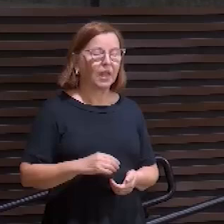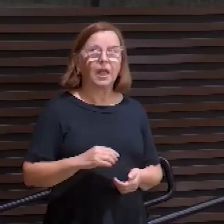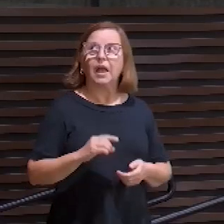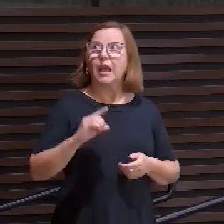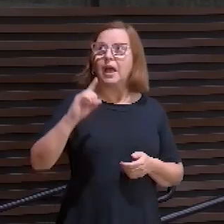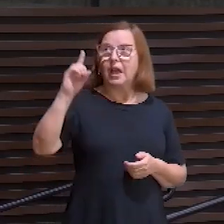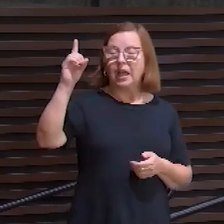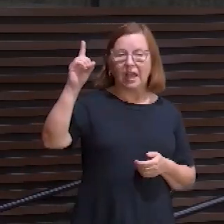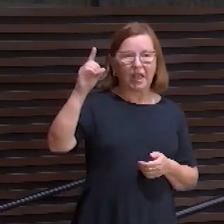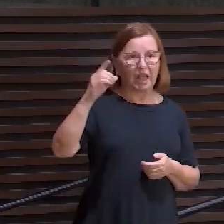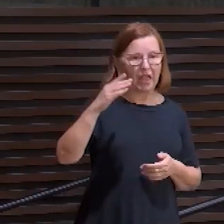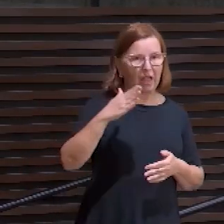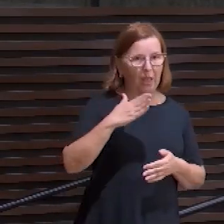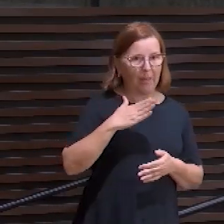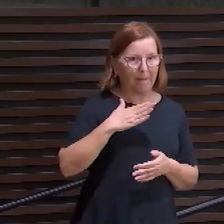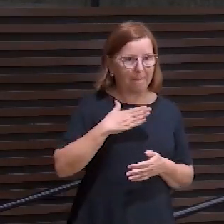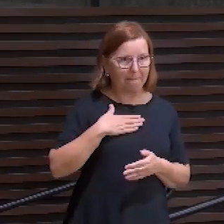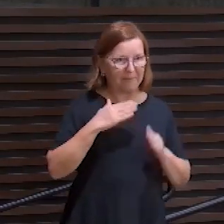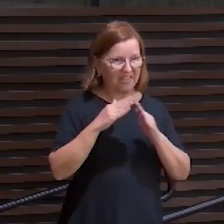minha igreja quem cuida sou eu.